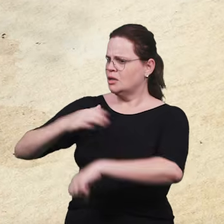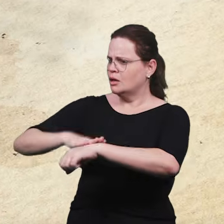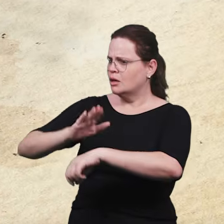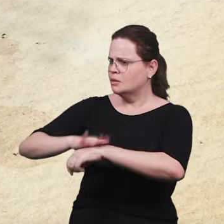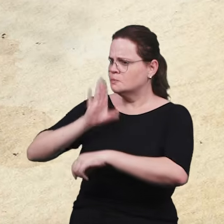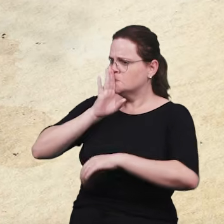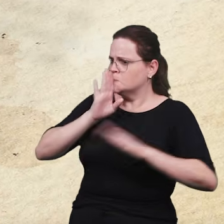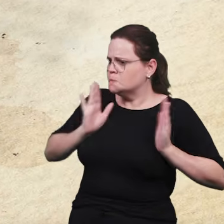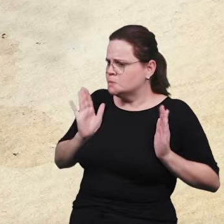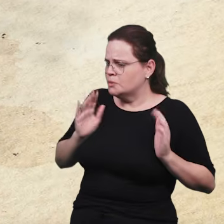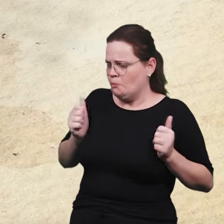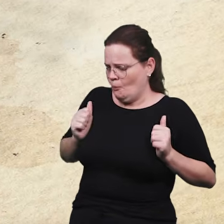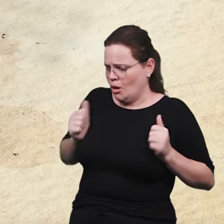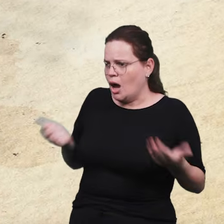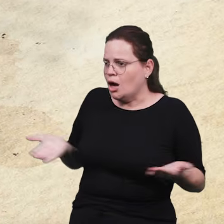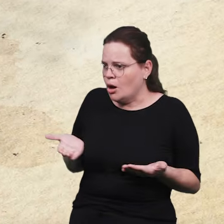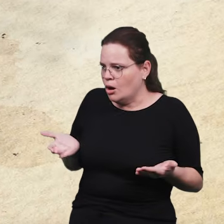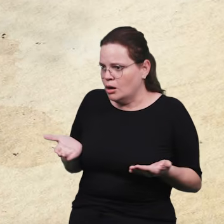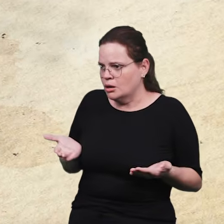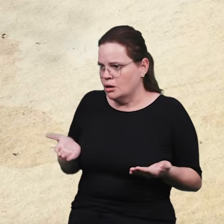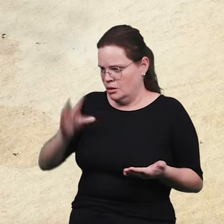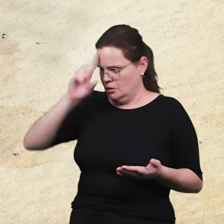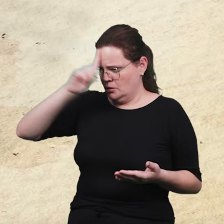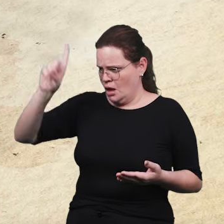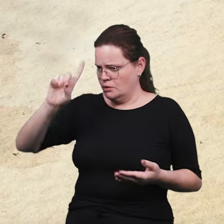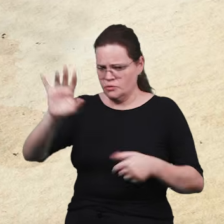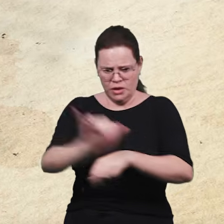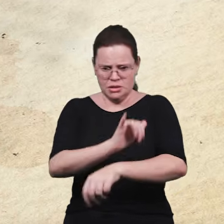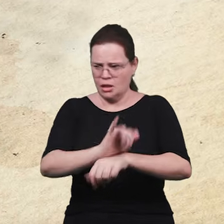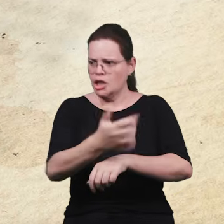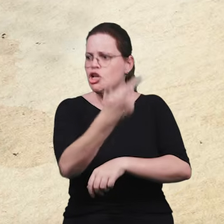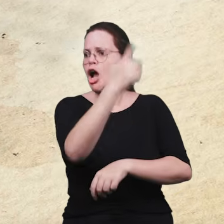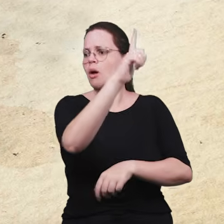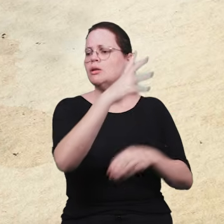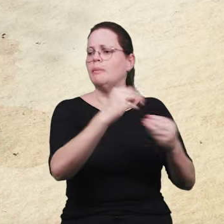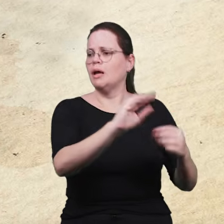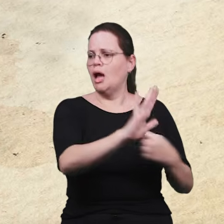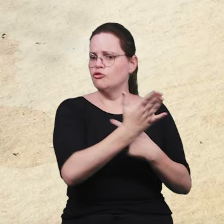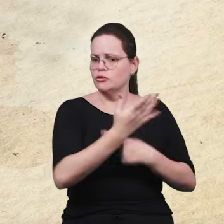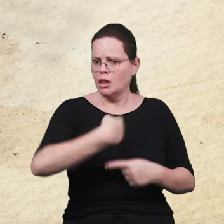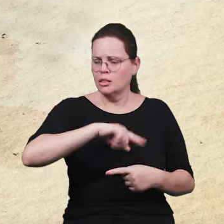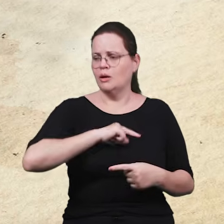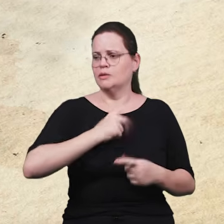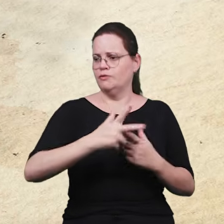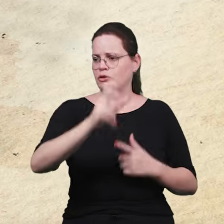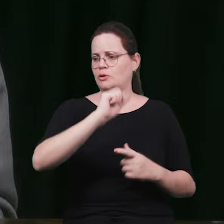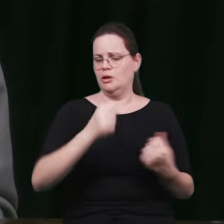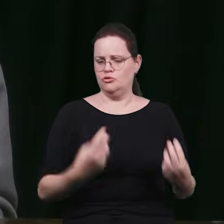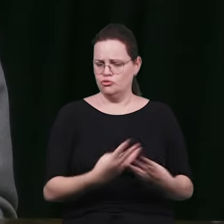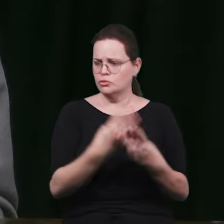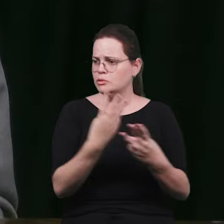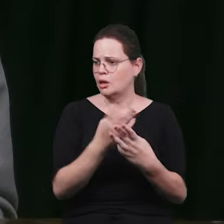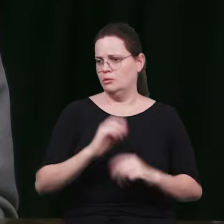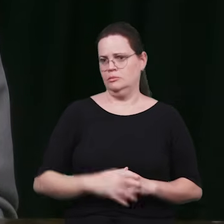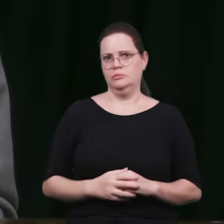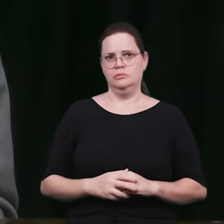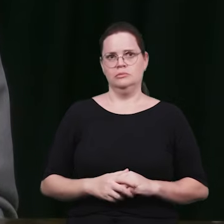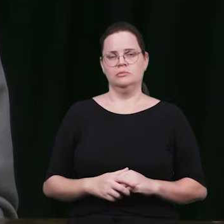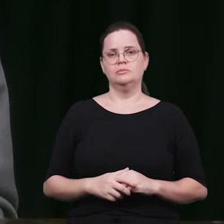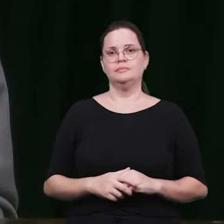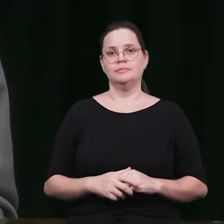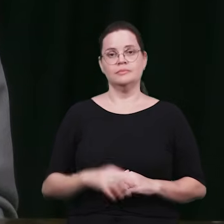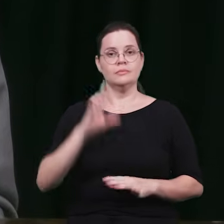livramento de toda parte virá dos judeus. Por quê? Porque é a obra vitoriosa. É muito importante nós entendermos isso.